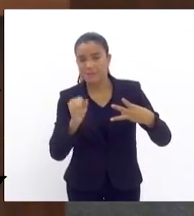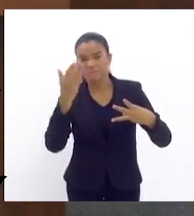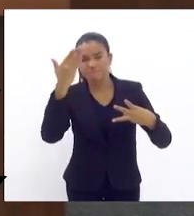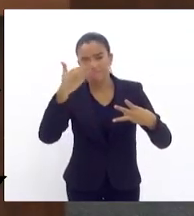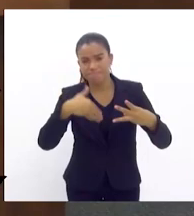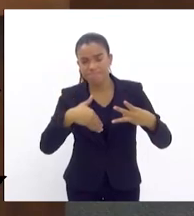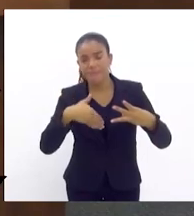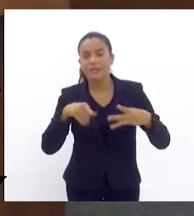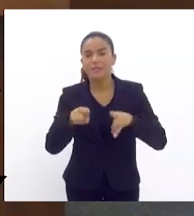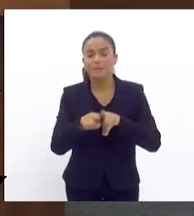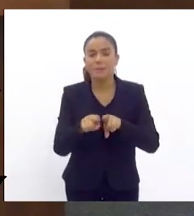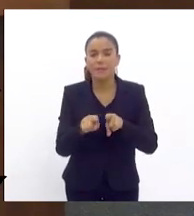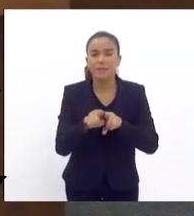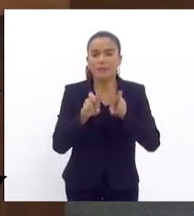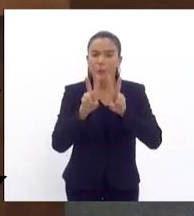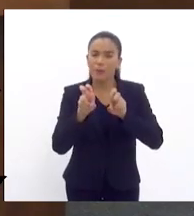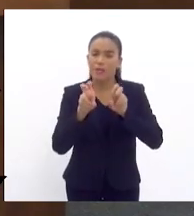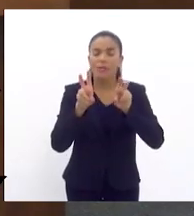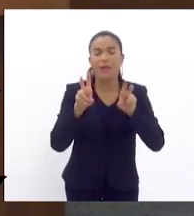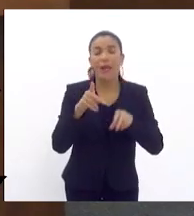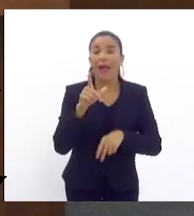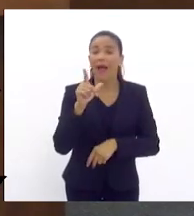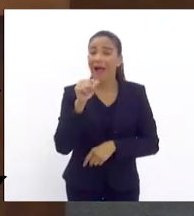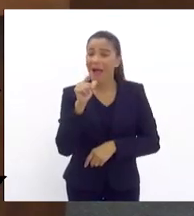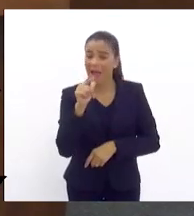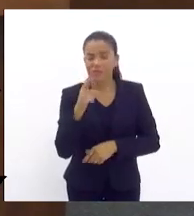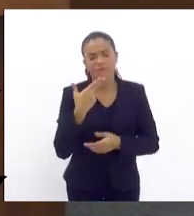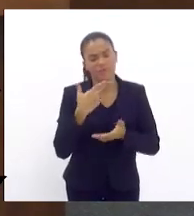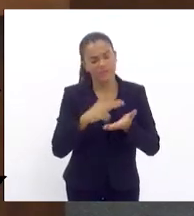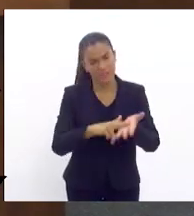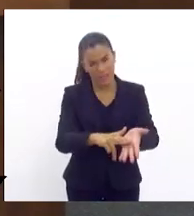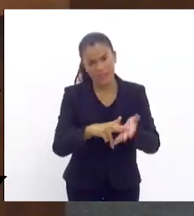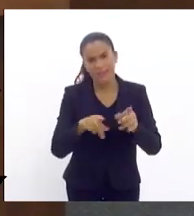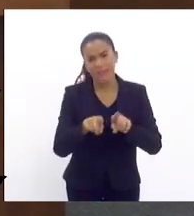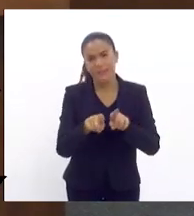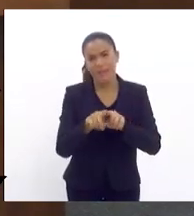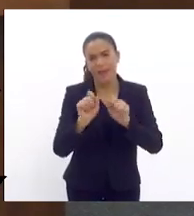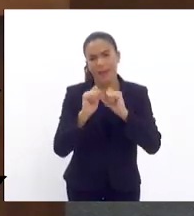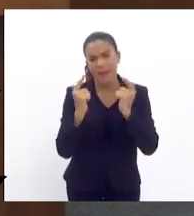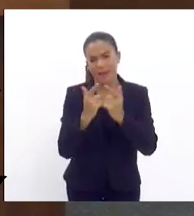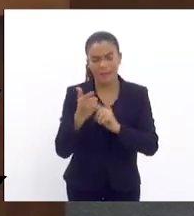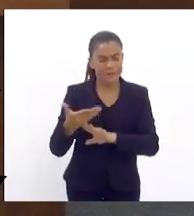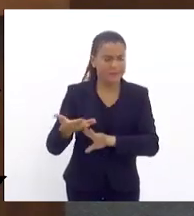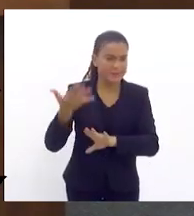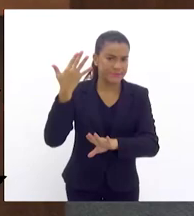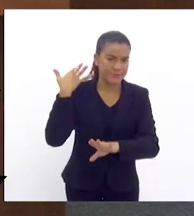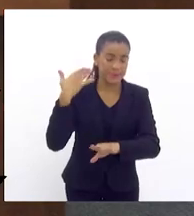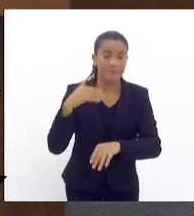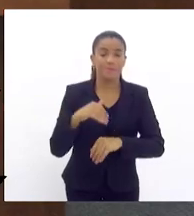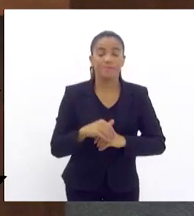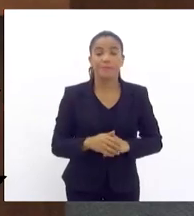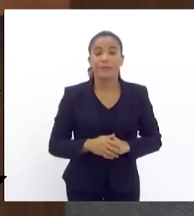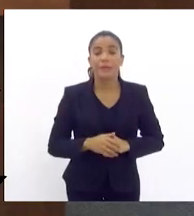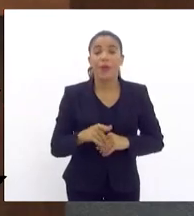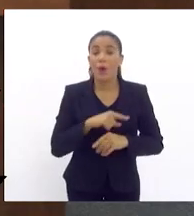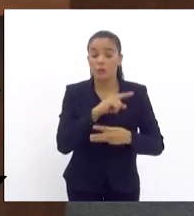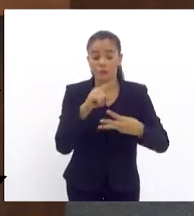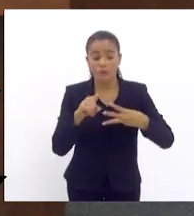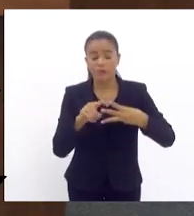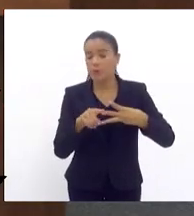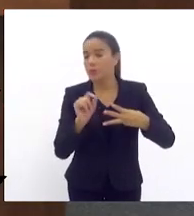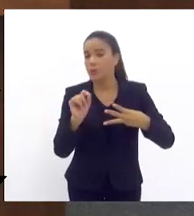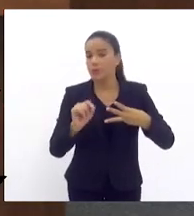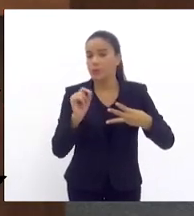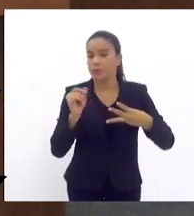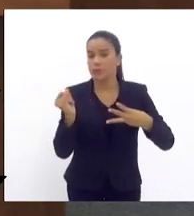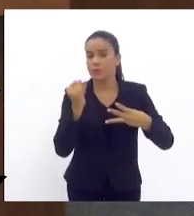importante, inclusive sobre esse tema de regulação, a própria ABIS já fez carta aqui, a própria LERJ, no passado. Segundo ponto que nós consideramos importante é o que